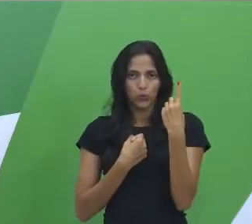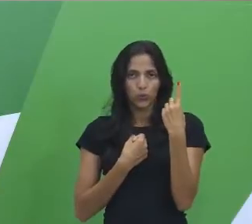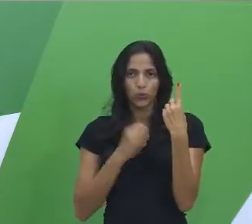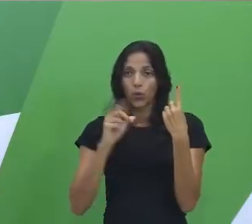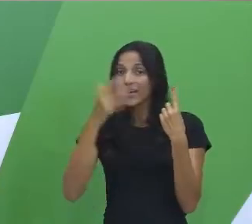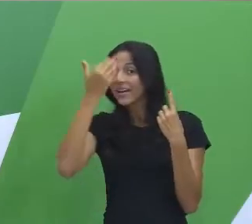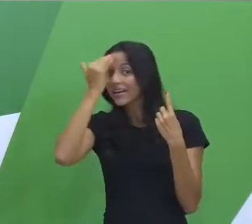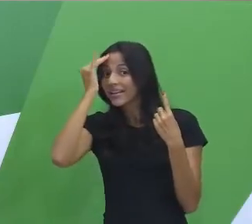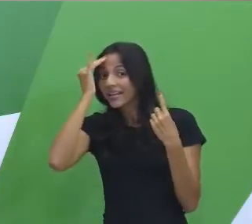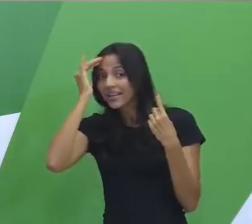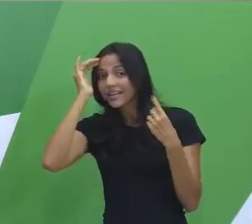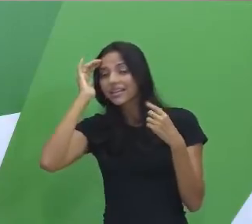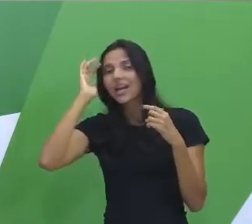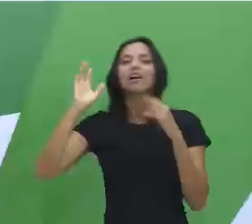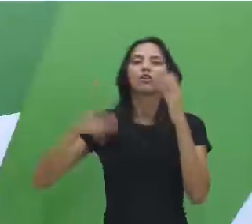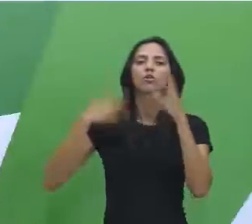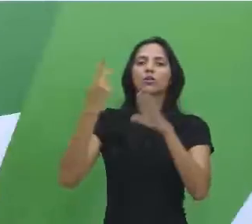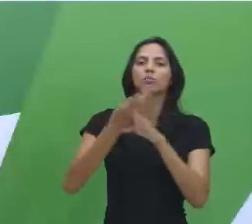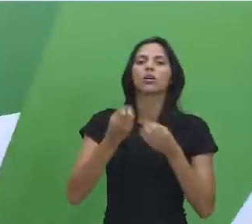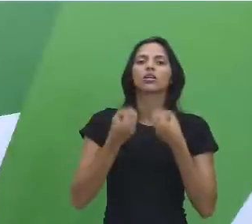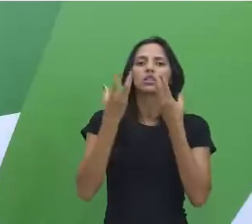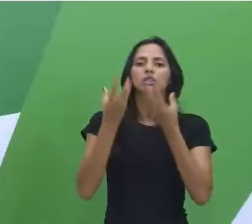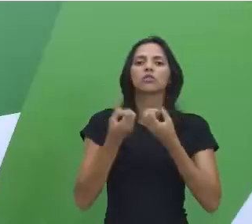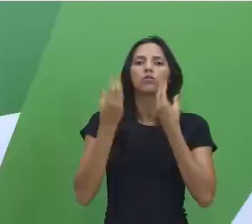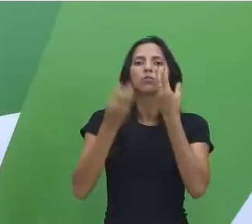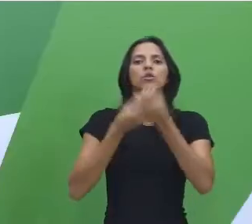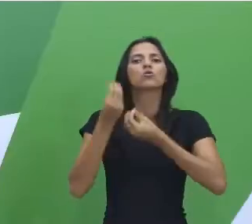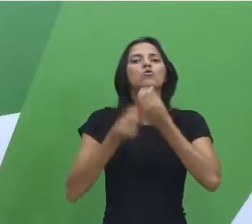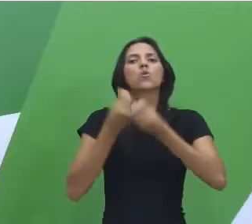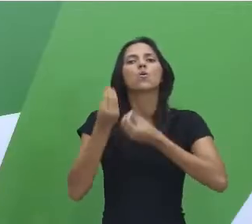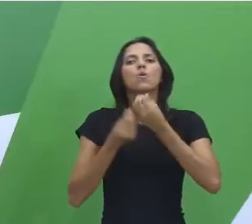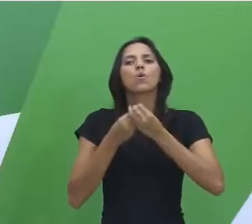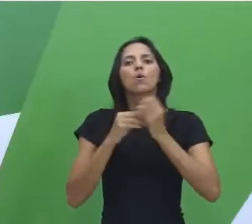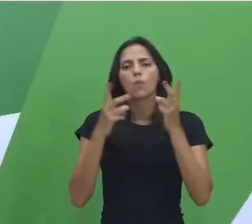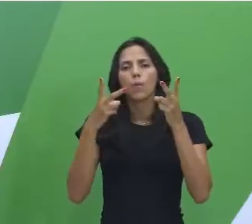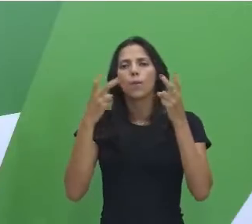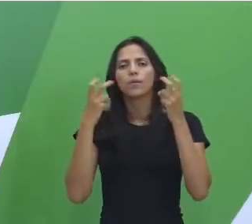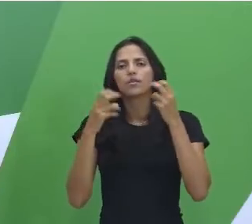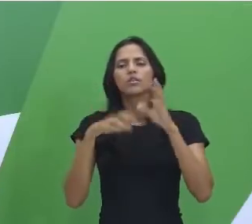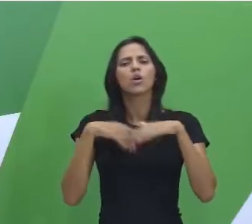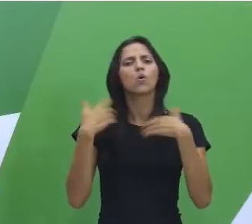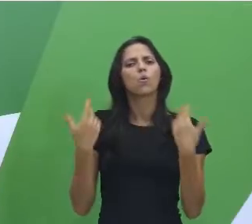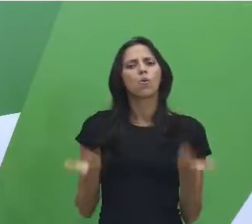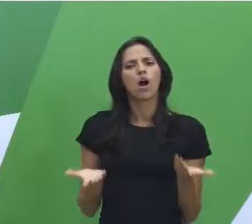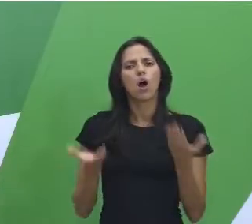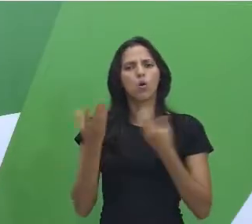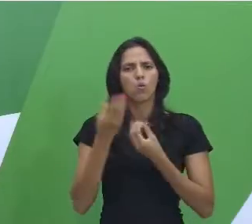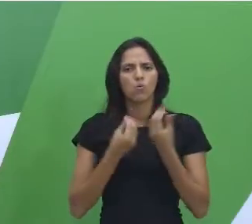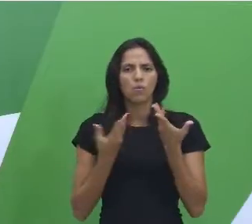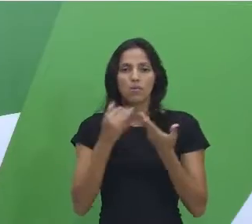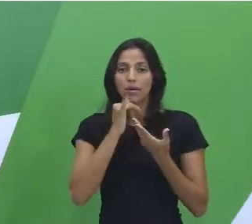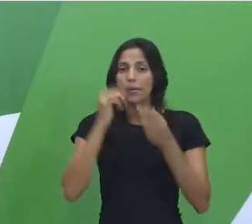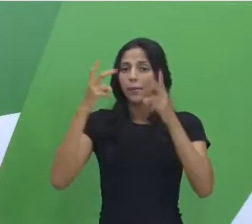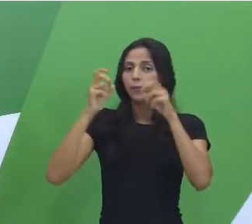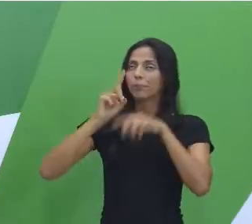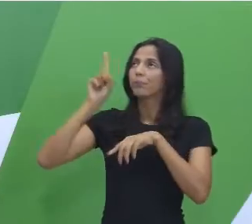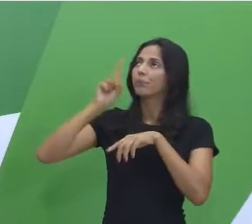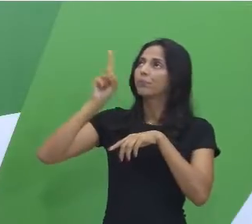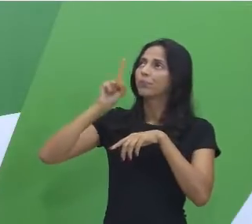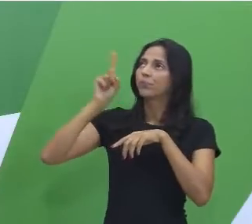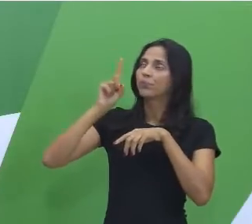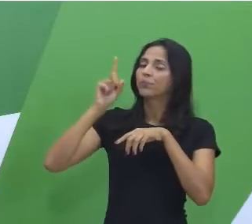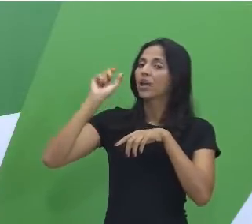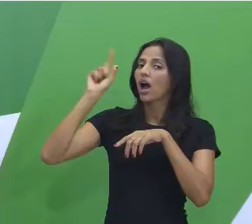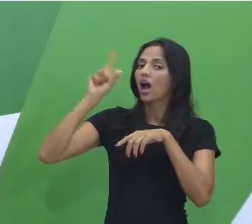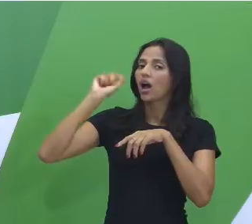Tranquilo? Então, continuando as informações sobre a circunferência trigonométrica, o que se convencionou? Nós temos o ponto A, que é